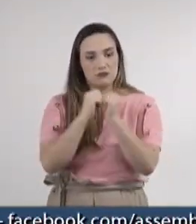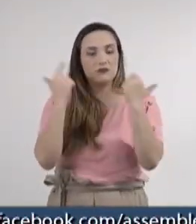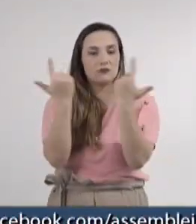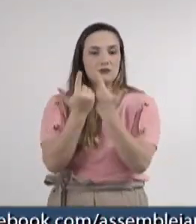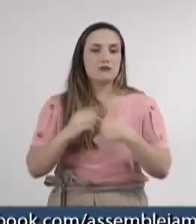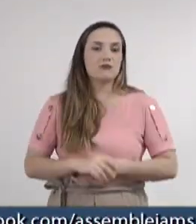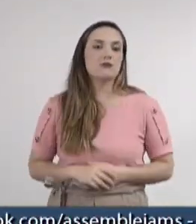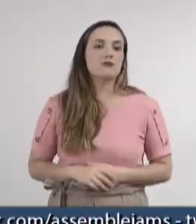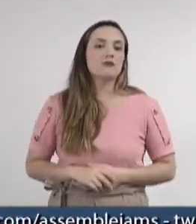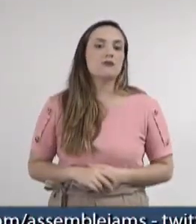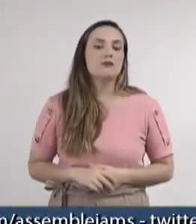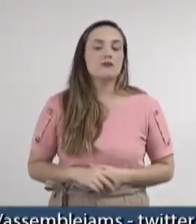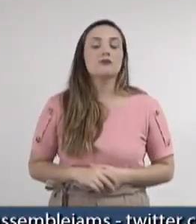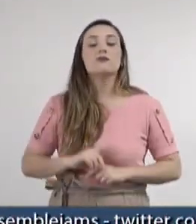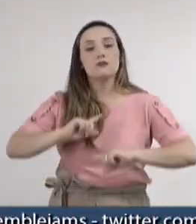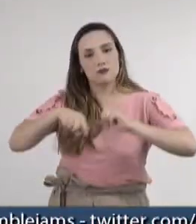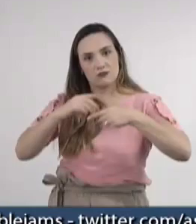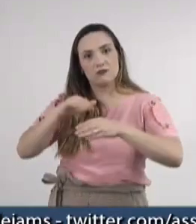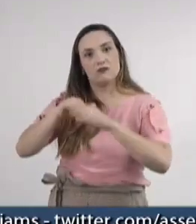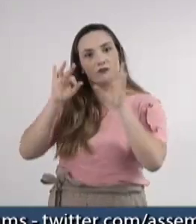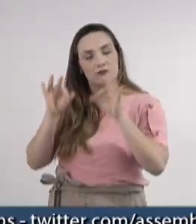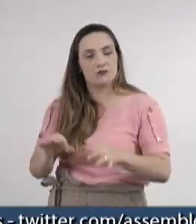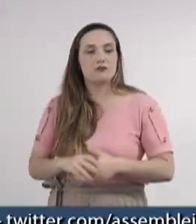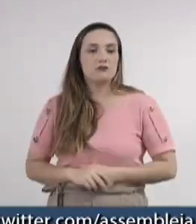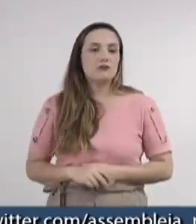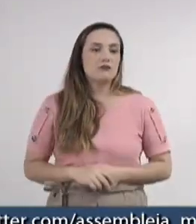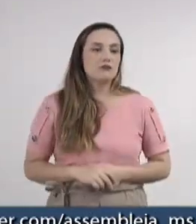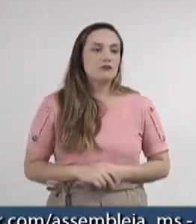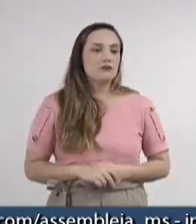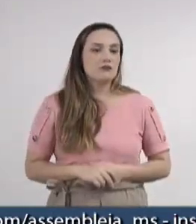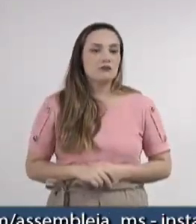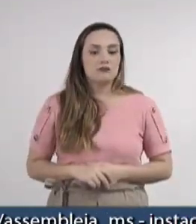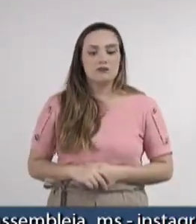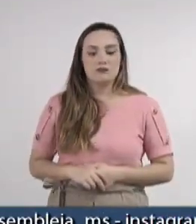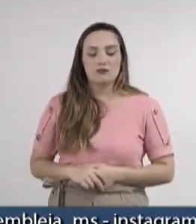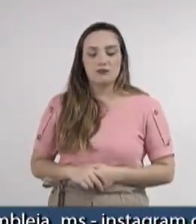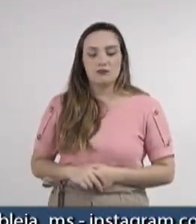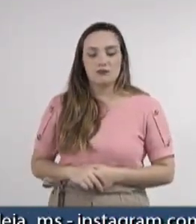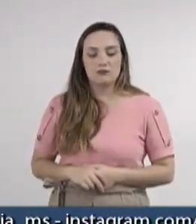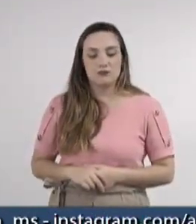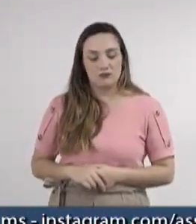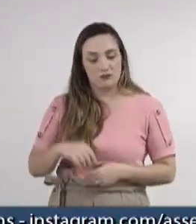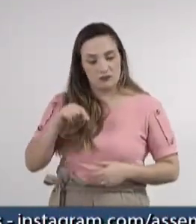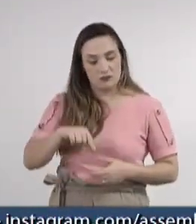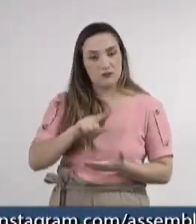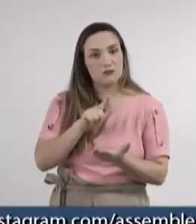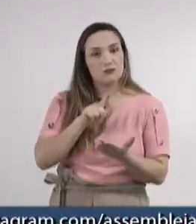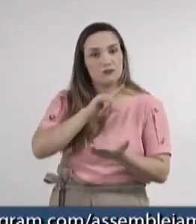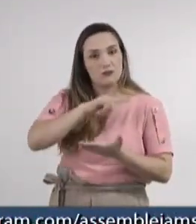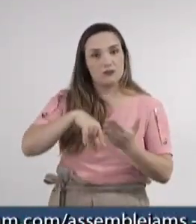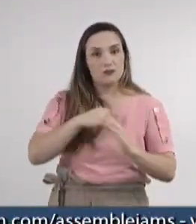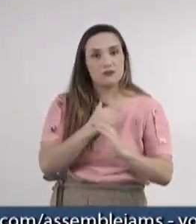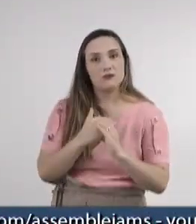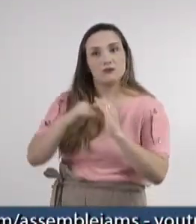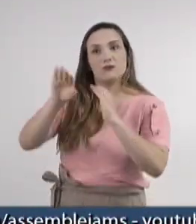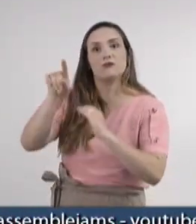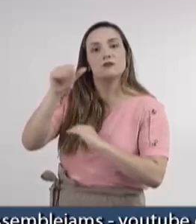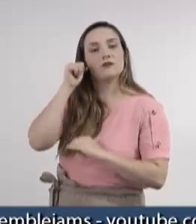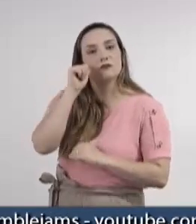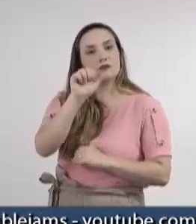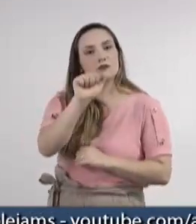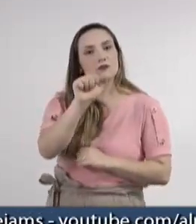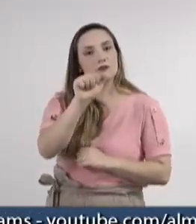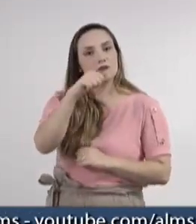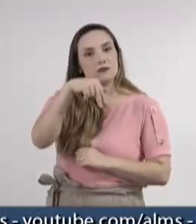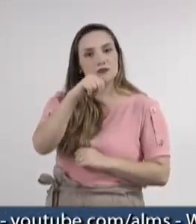Casa de Leis, ouvindo o colendo plenário, que seja encaminhado o expediente à excelentíssima senhora Ana Carolina Araújo